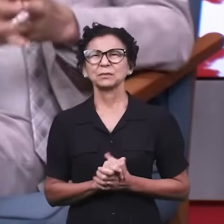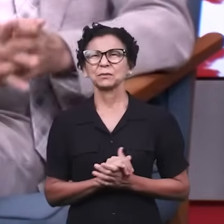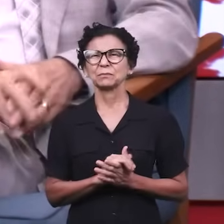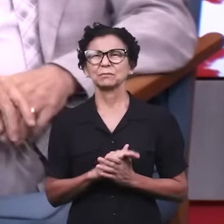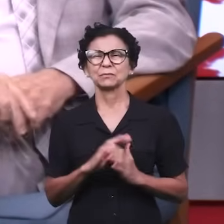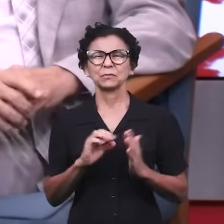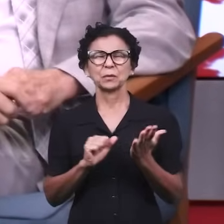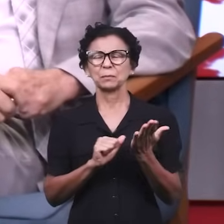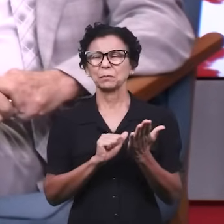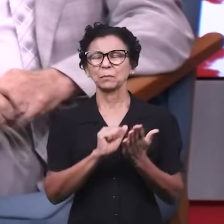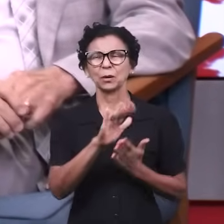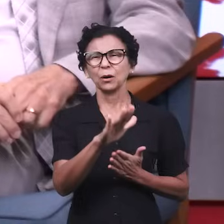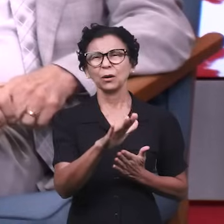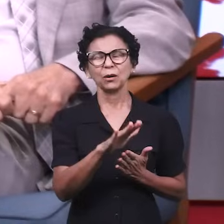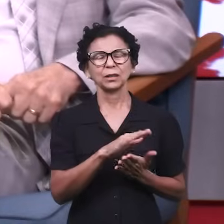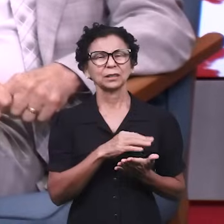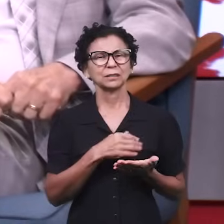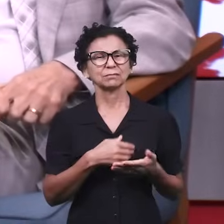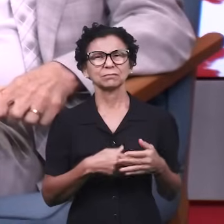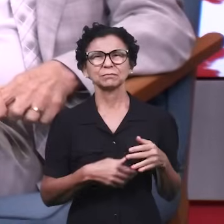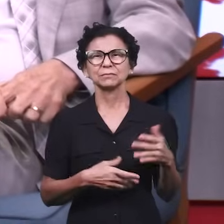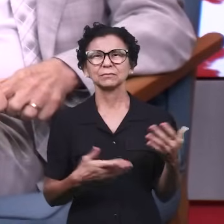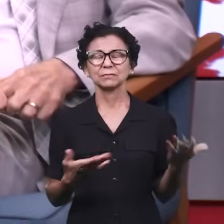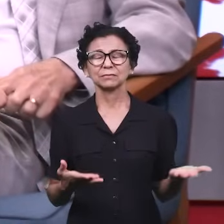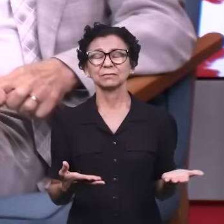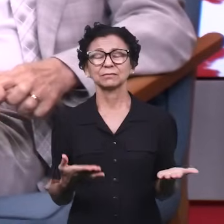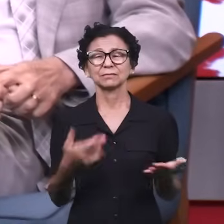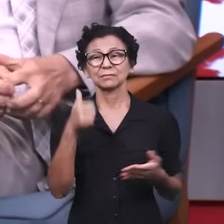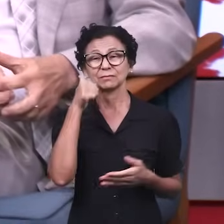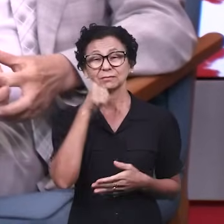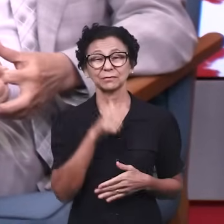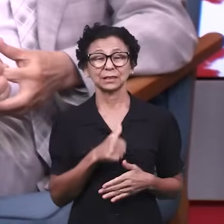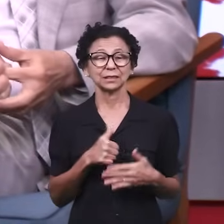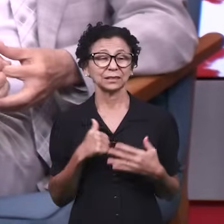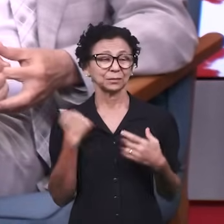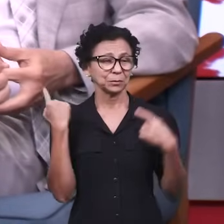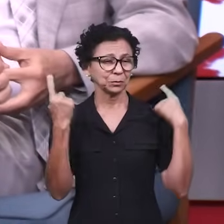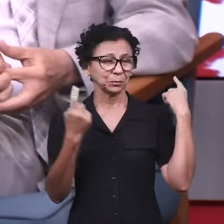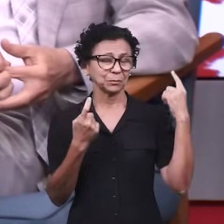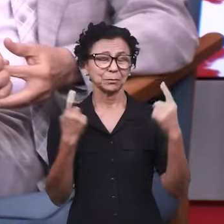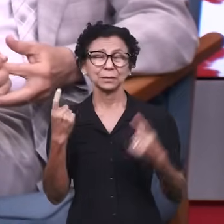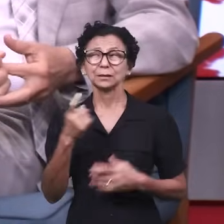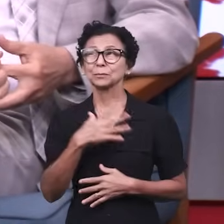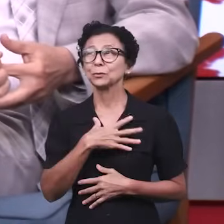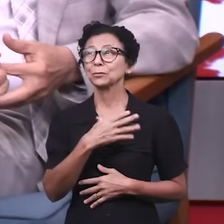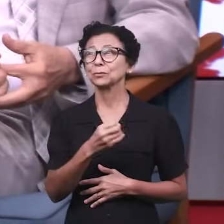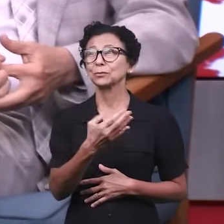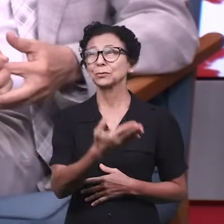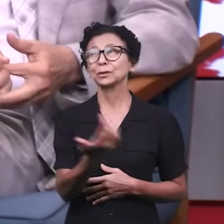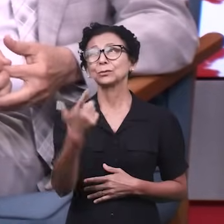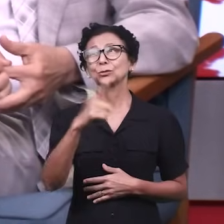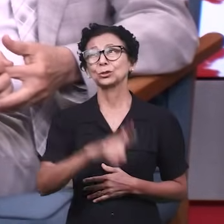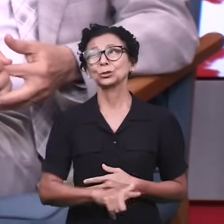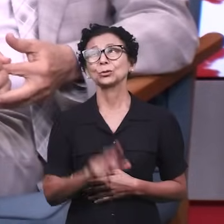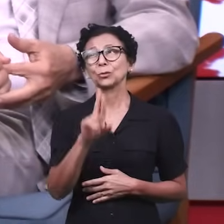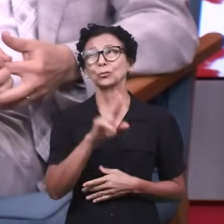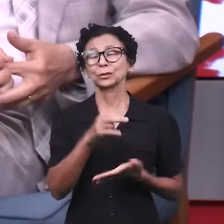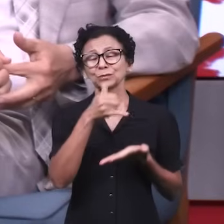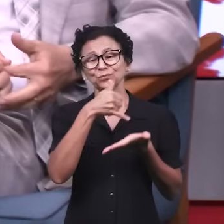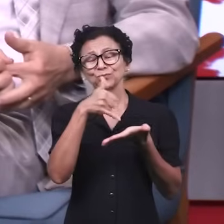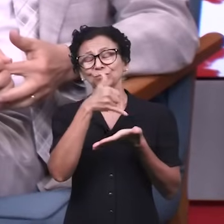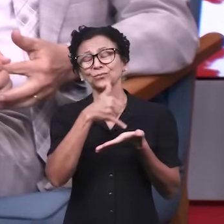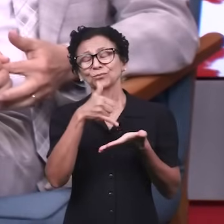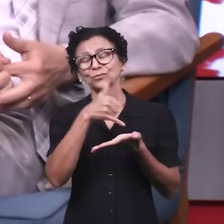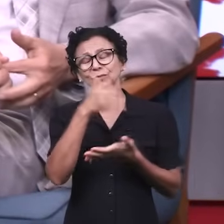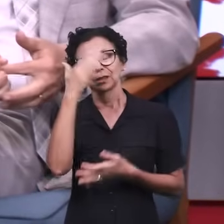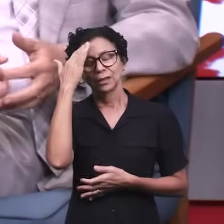entrou em aflição por causa daquele filho, achando que ele podia voltar